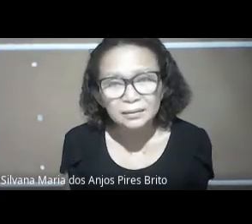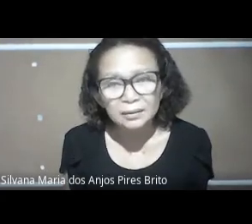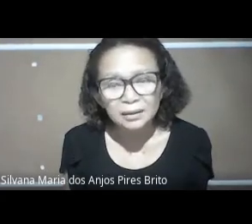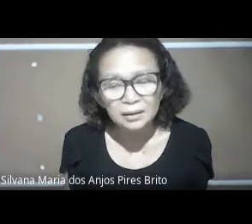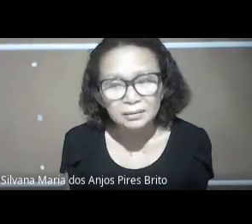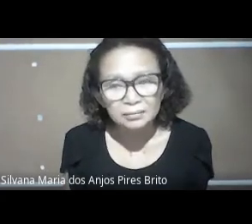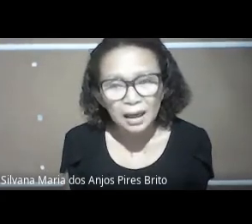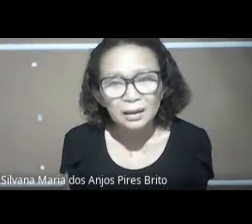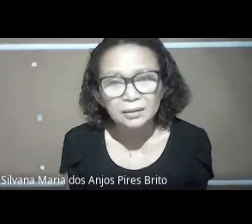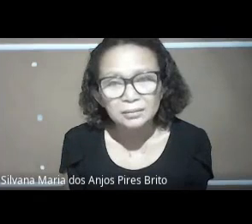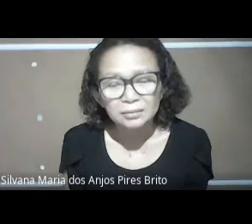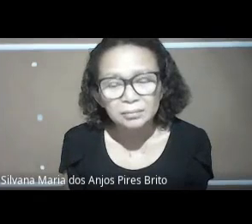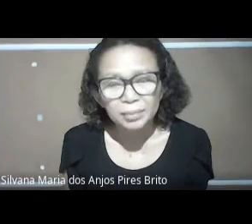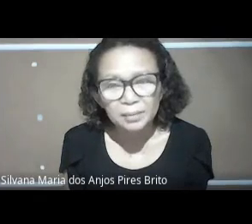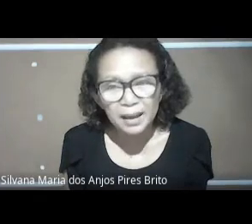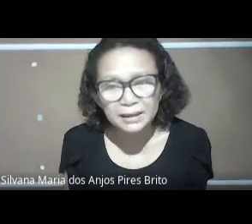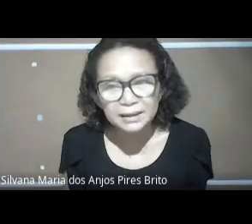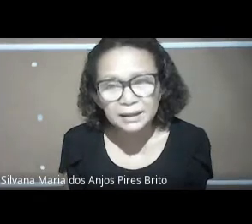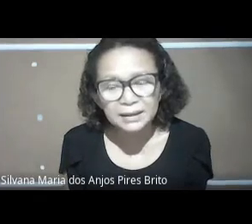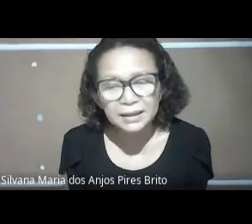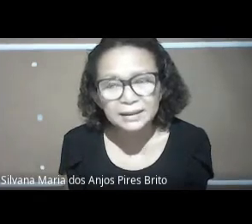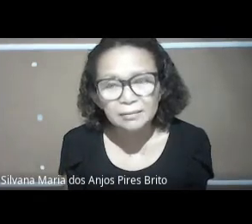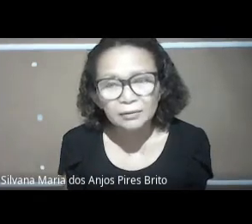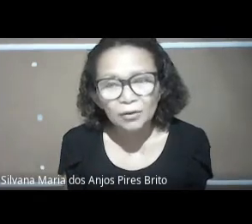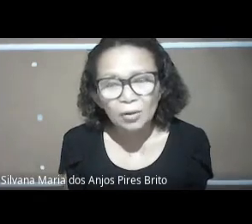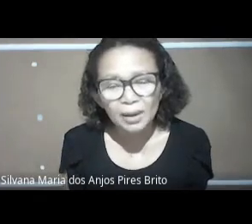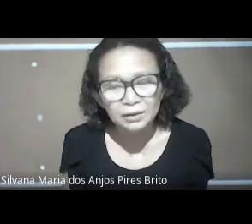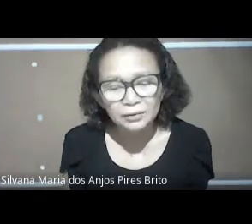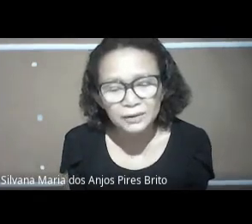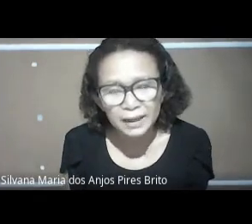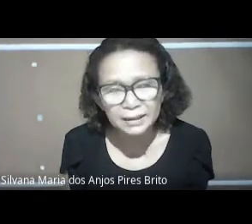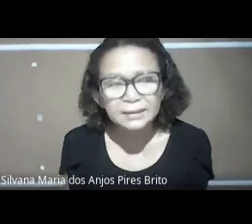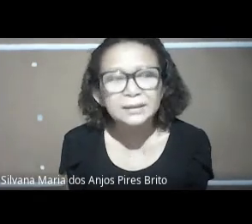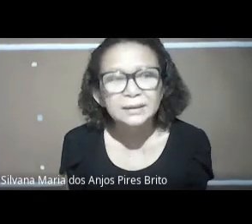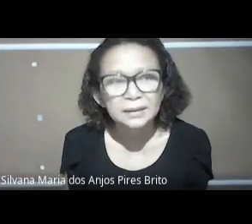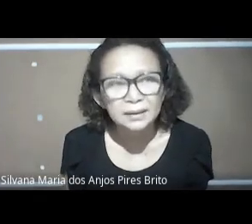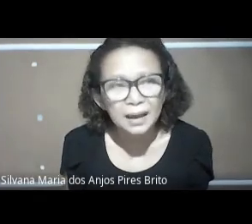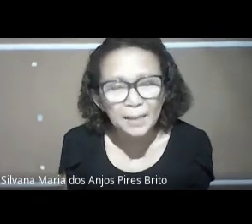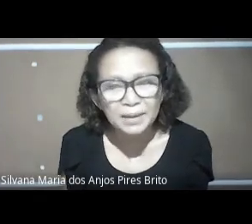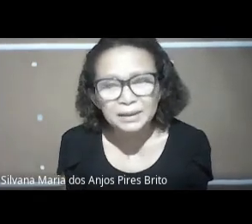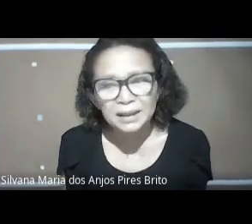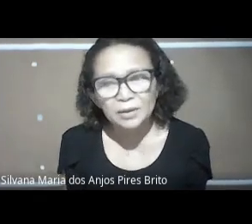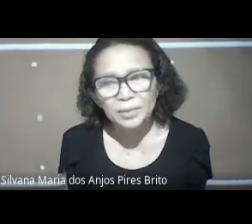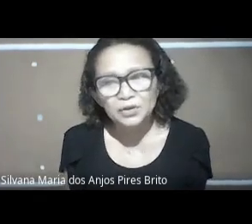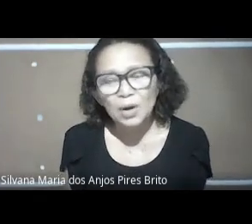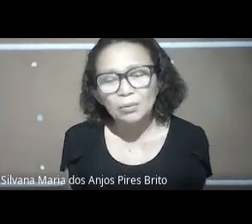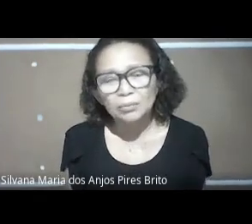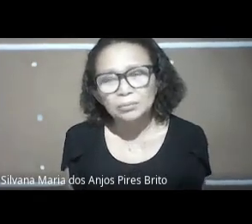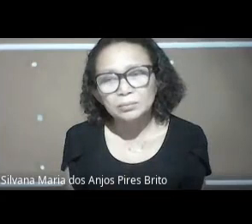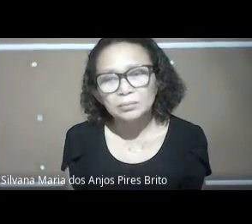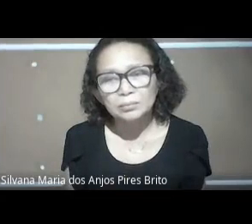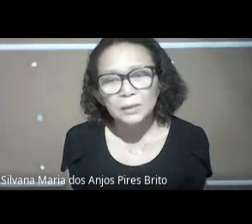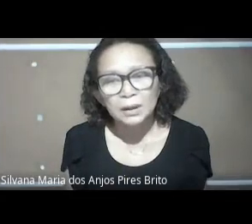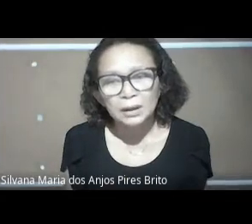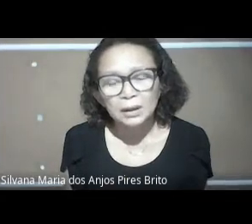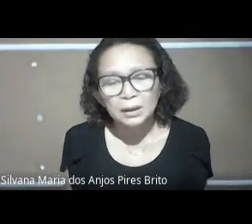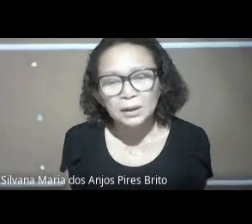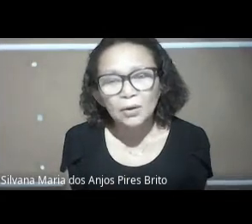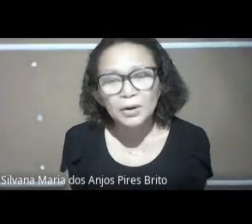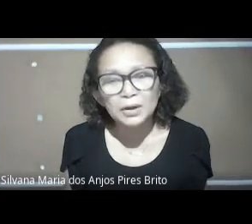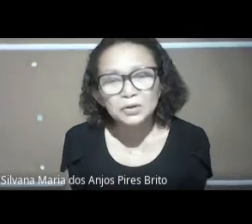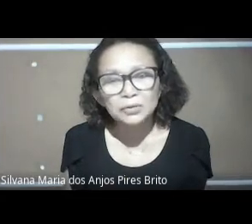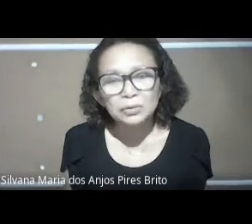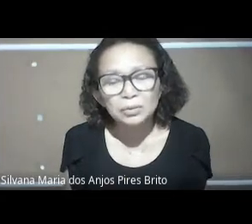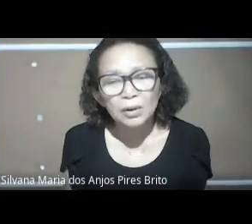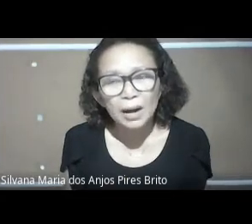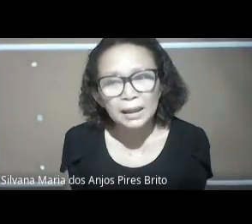sinalizar, tá? Primeira sinalização que eu vou cobrar de vocês, a apresentação pessoal. E